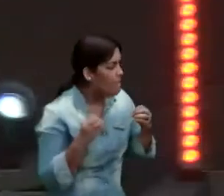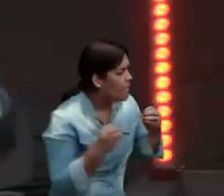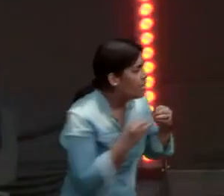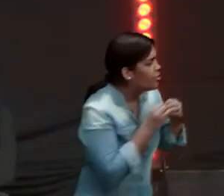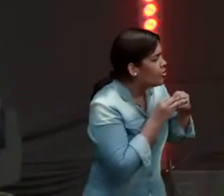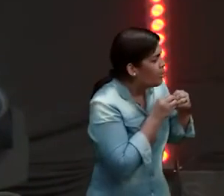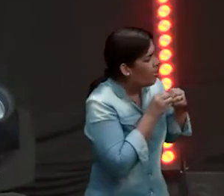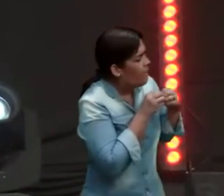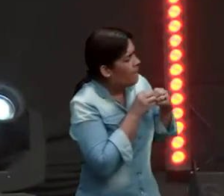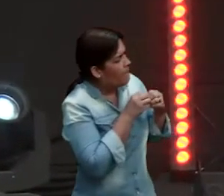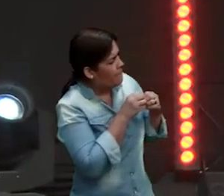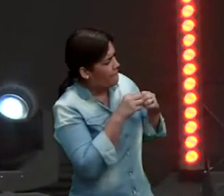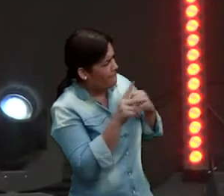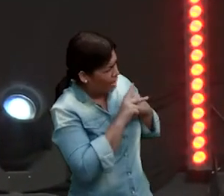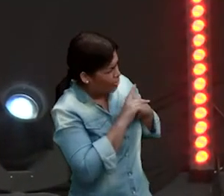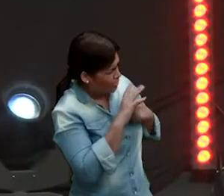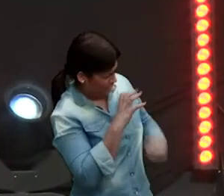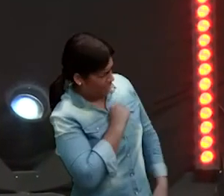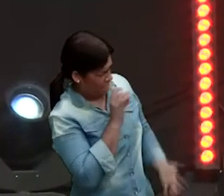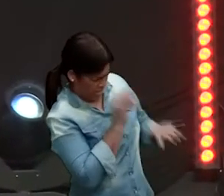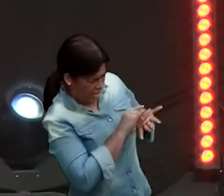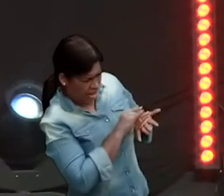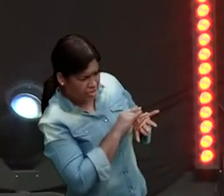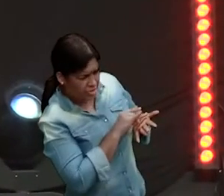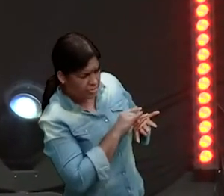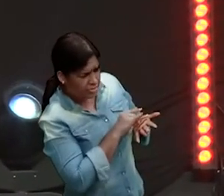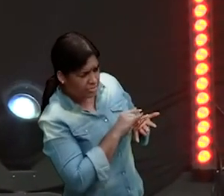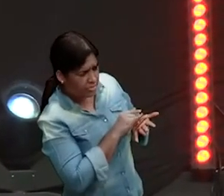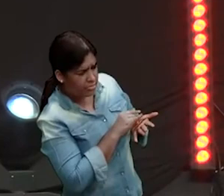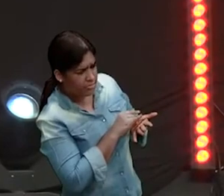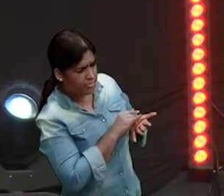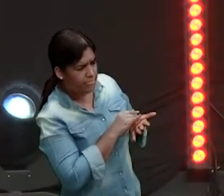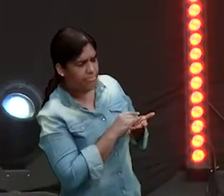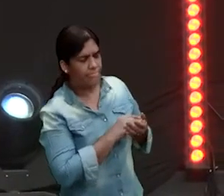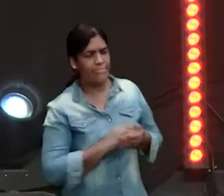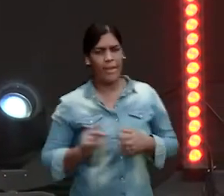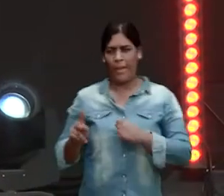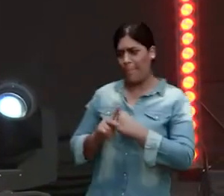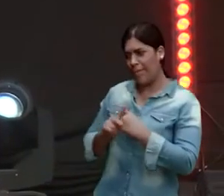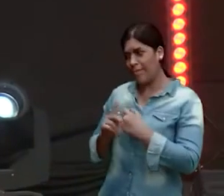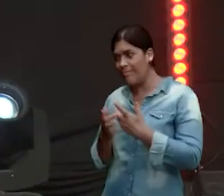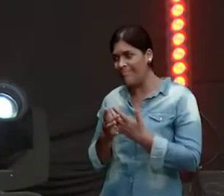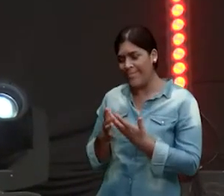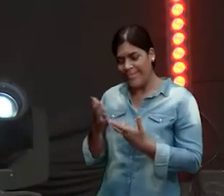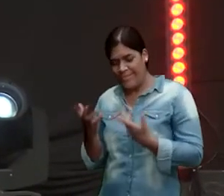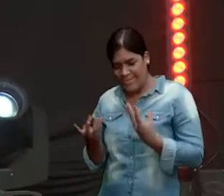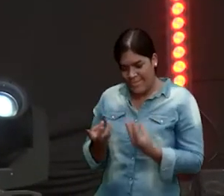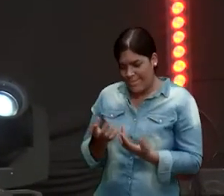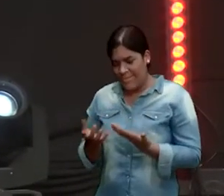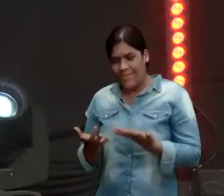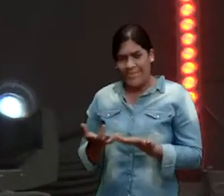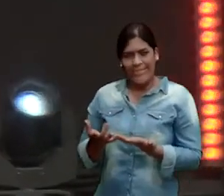Pedro você me ama mesmo e o Pedro fica meio desengonçado